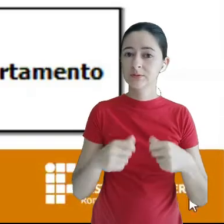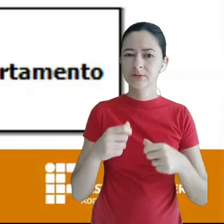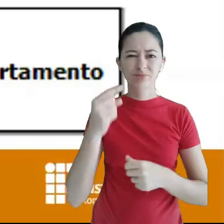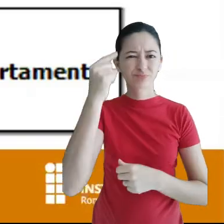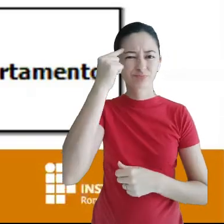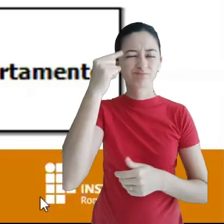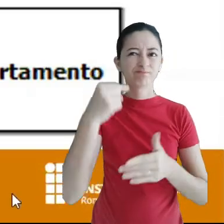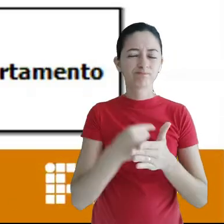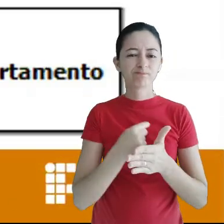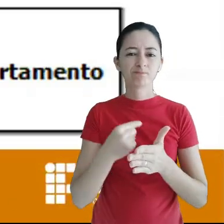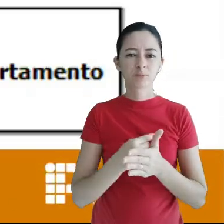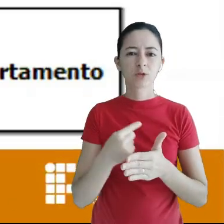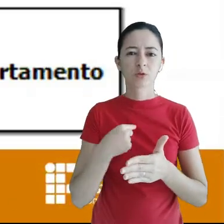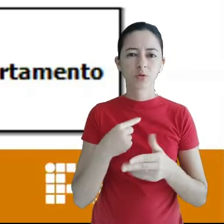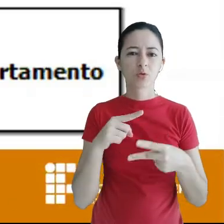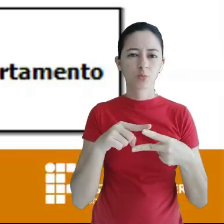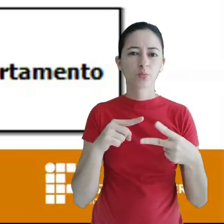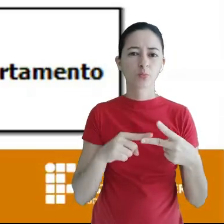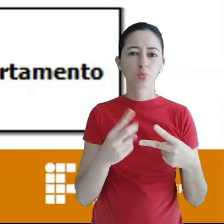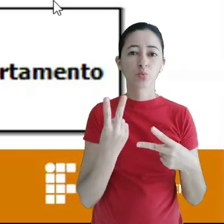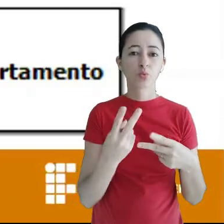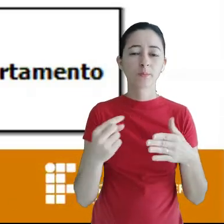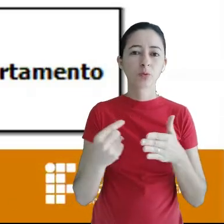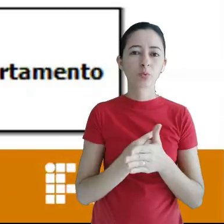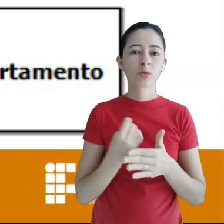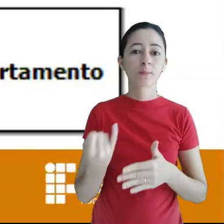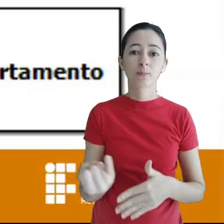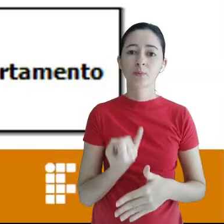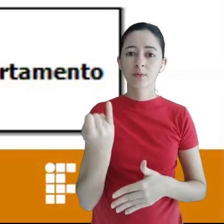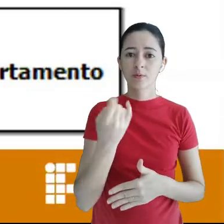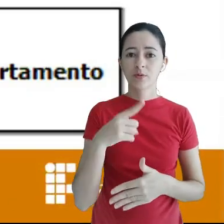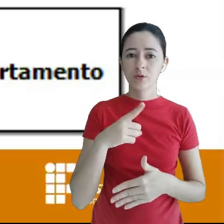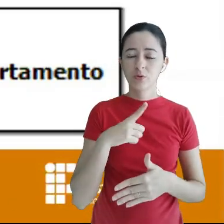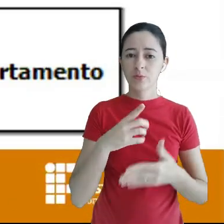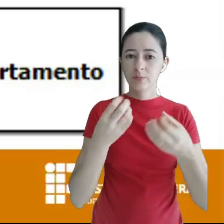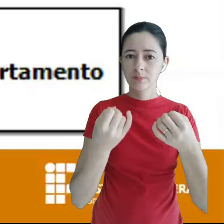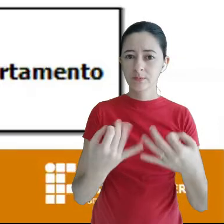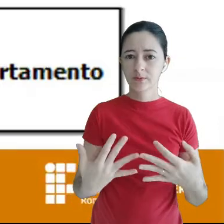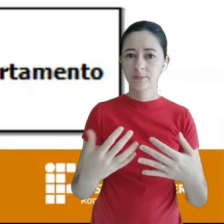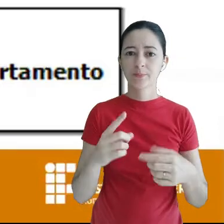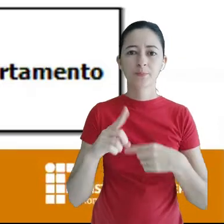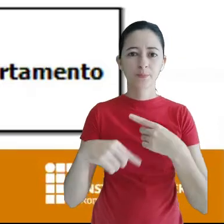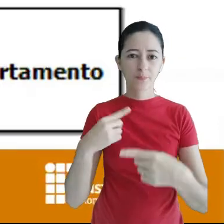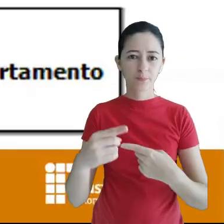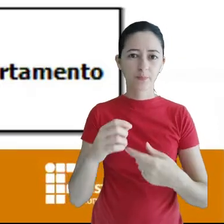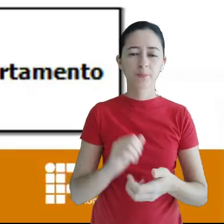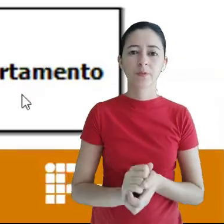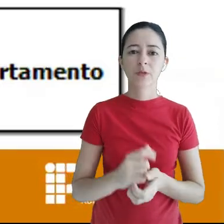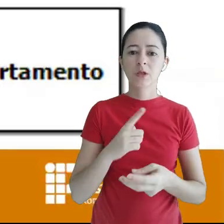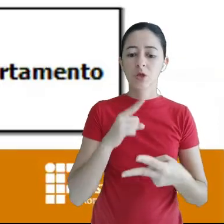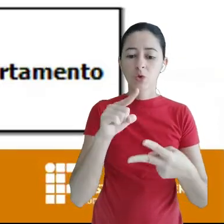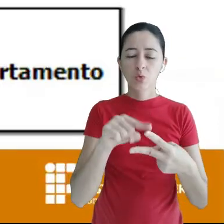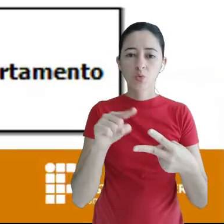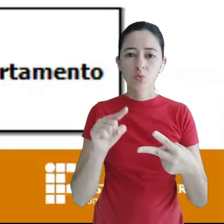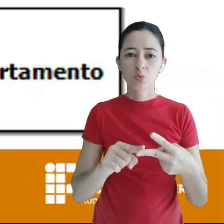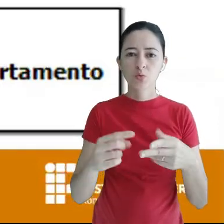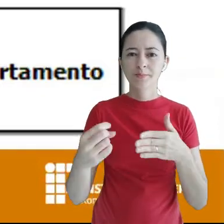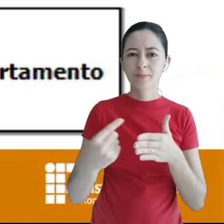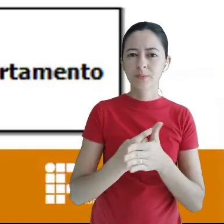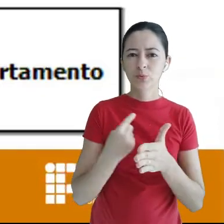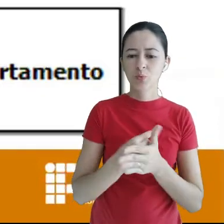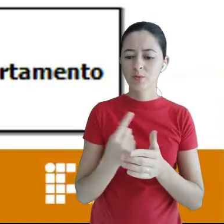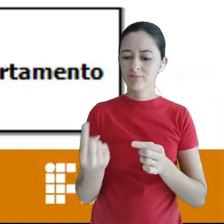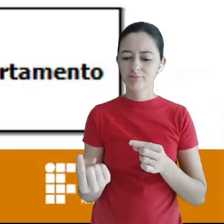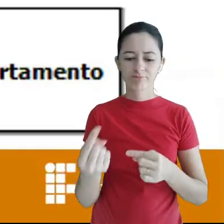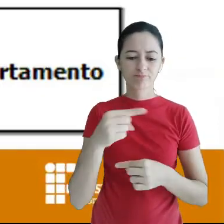Você tem que fazer as perguntas das duas formas. Já vou explicar isso logo a seguir, mas eu já estou adiantando aqui uma coisa importante. Você tem que fazer essas duas perguntas dos